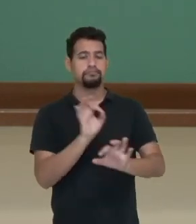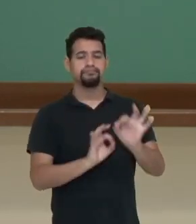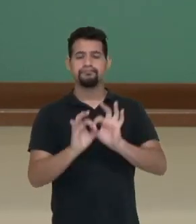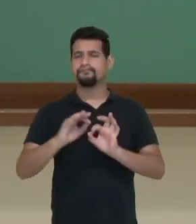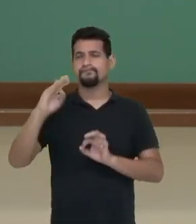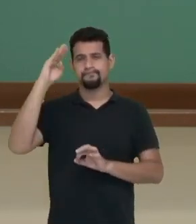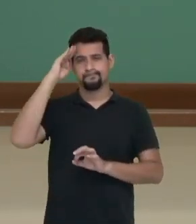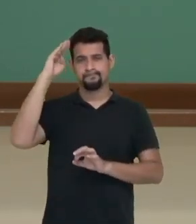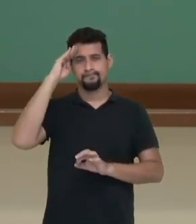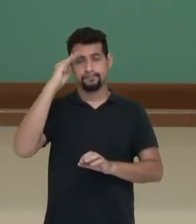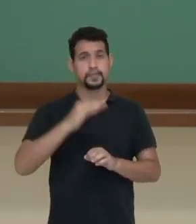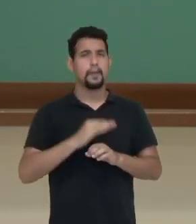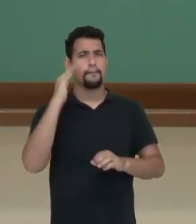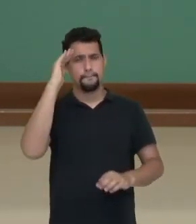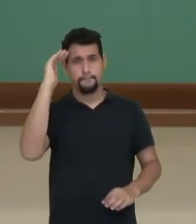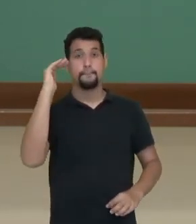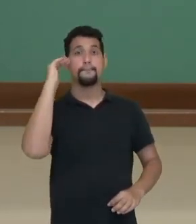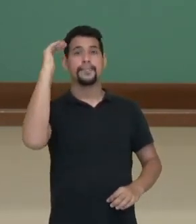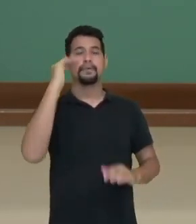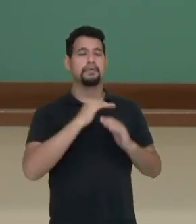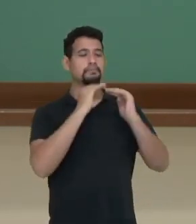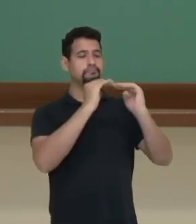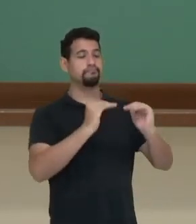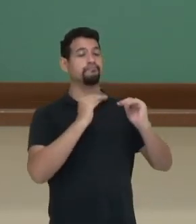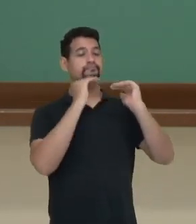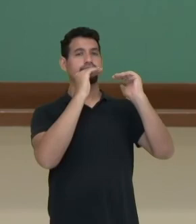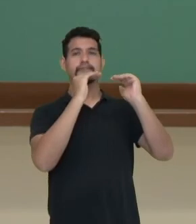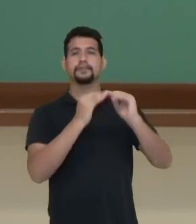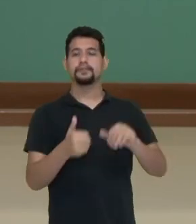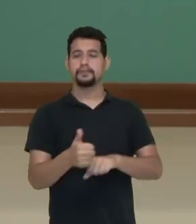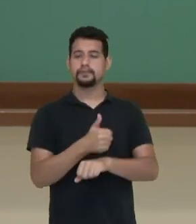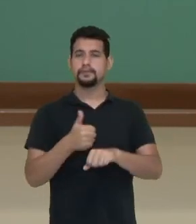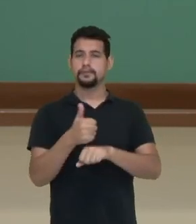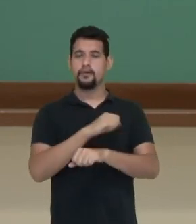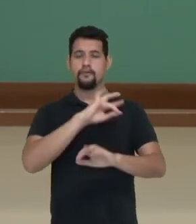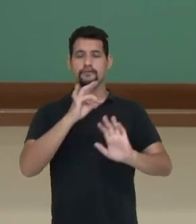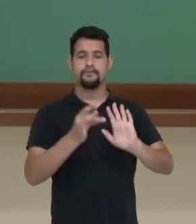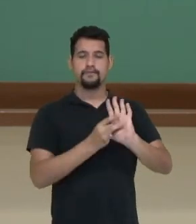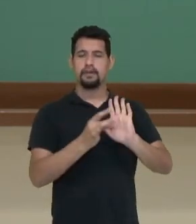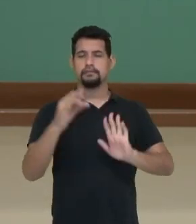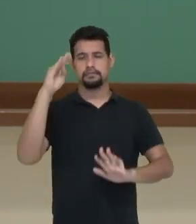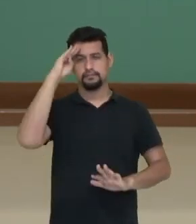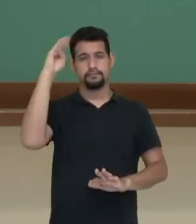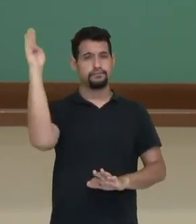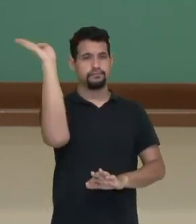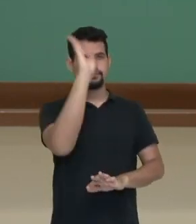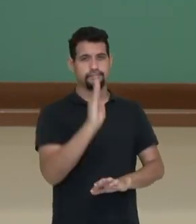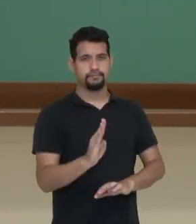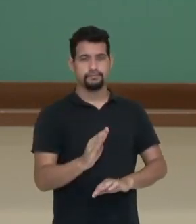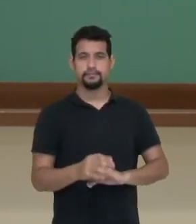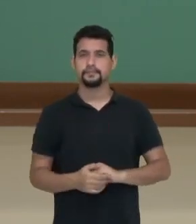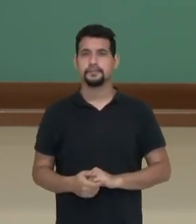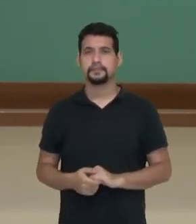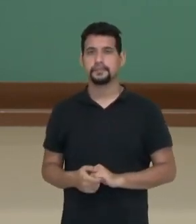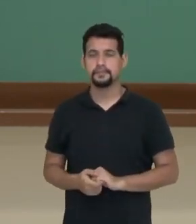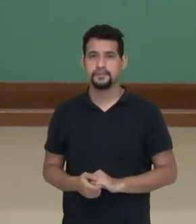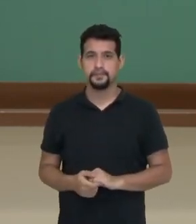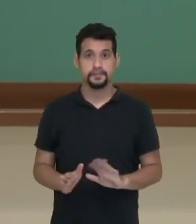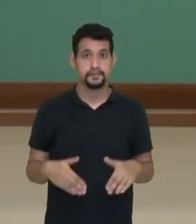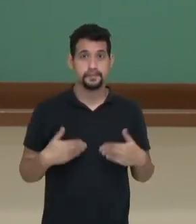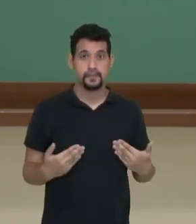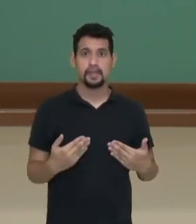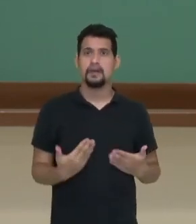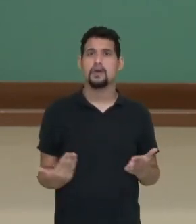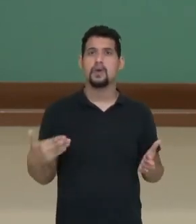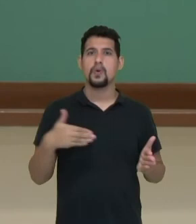Exército, priorizando a formação dos cargos aí de oficiais do Exército Brasileiro. Então, vamos para a